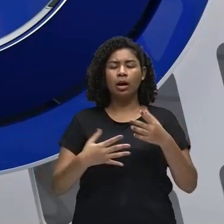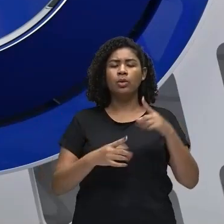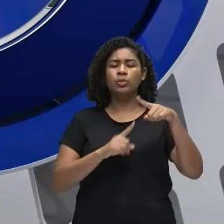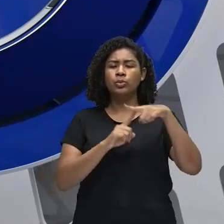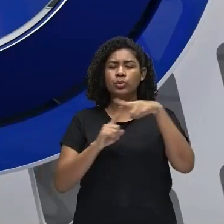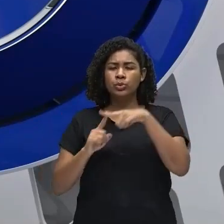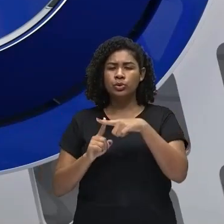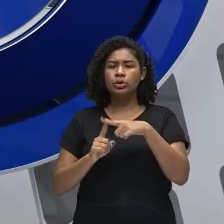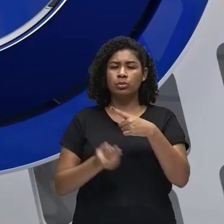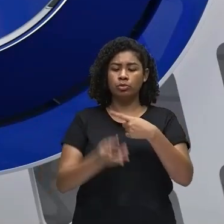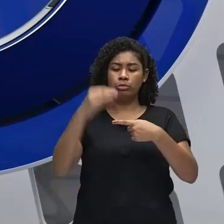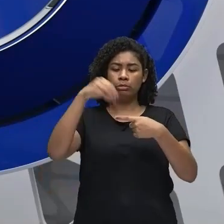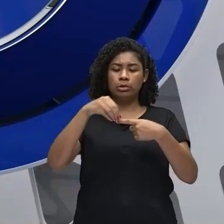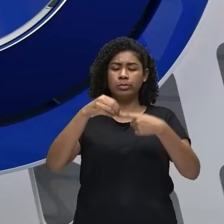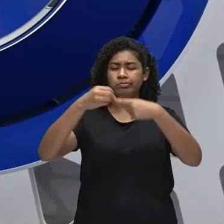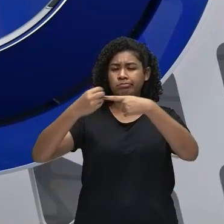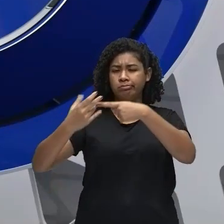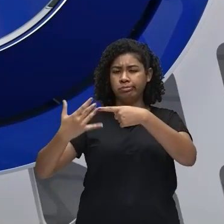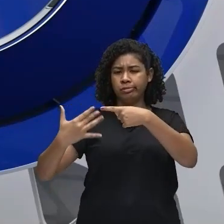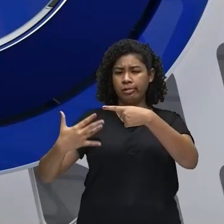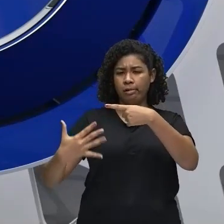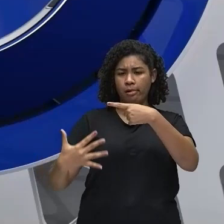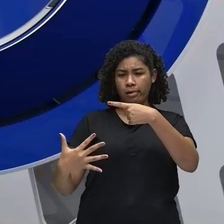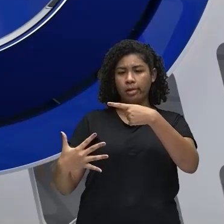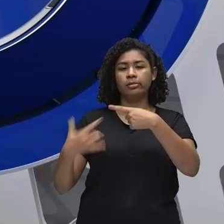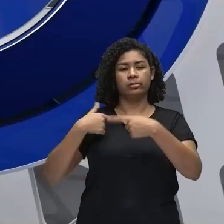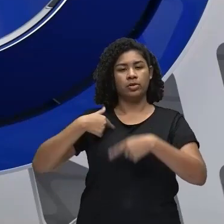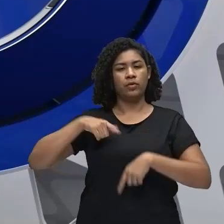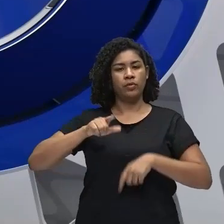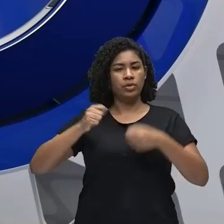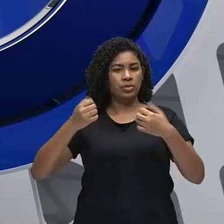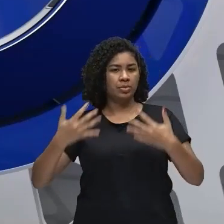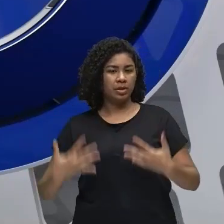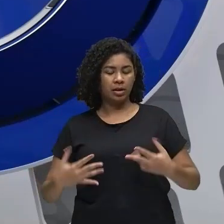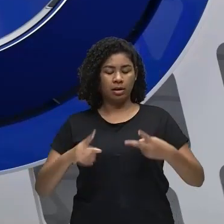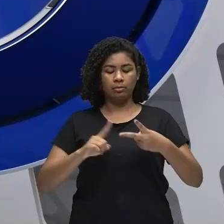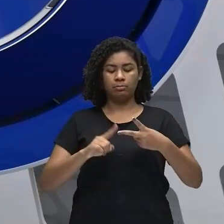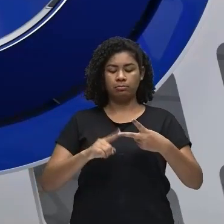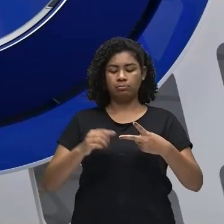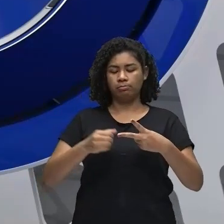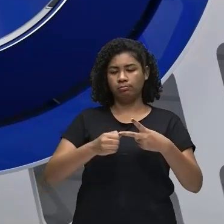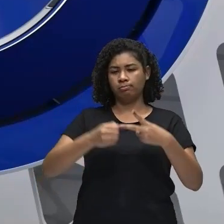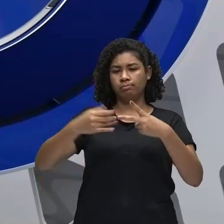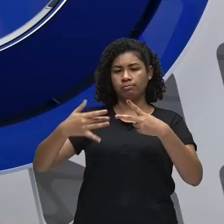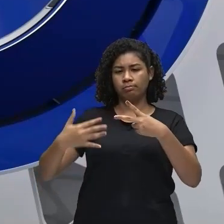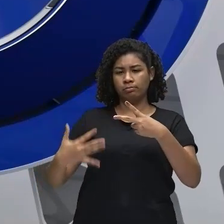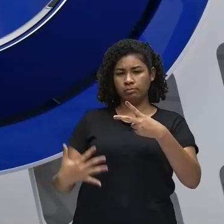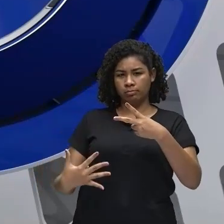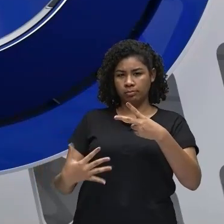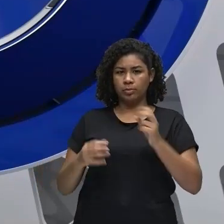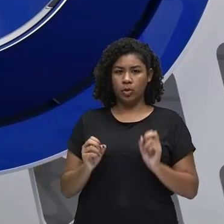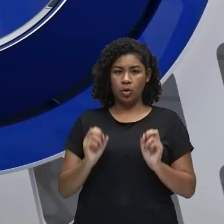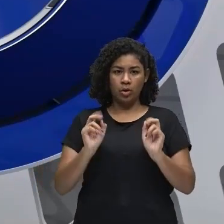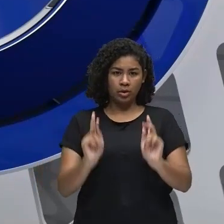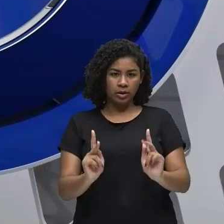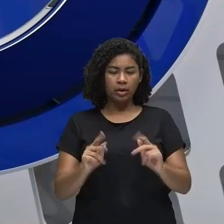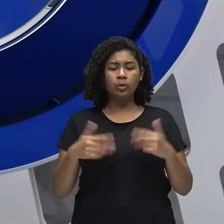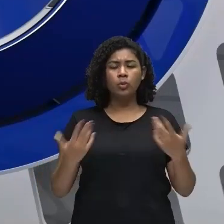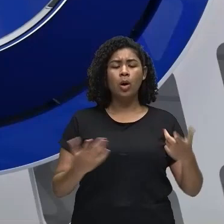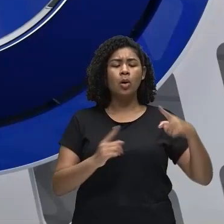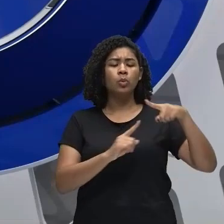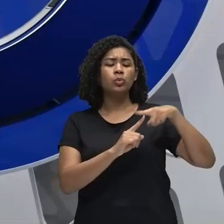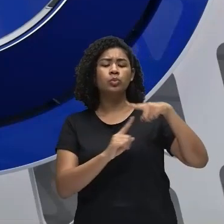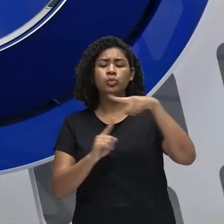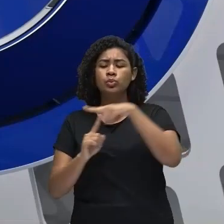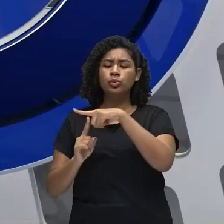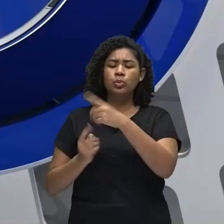relações. Os subtipos de relações harmônicas, os subtipos de relações desarmônicas. Que tipo,